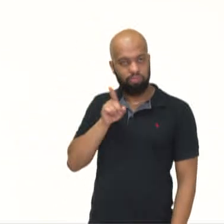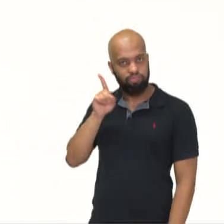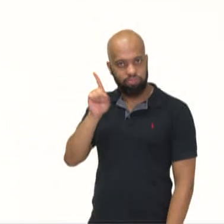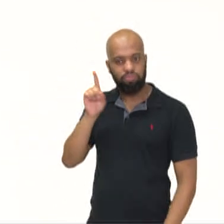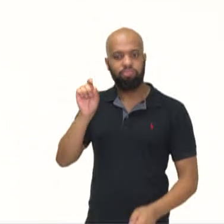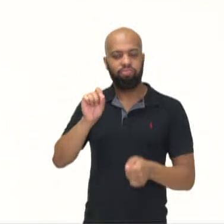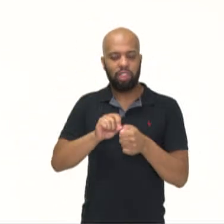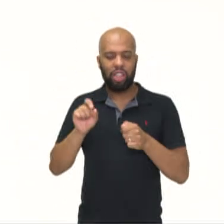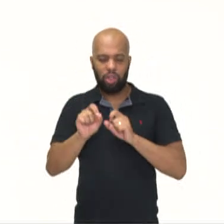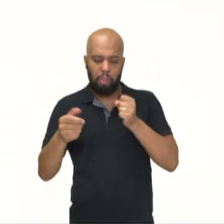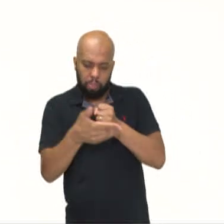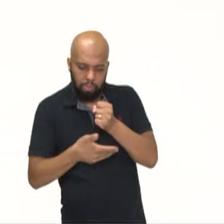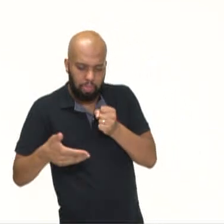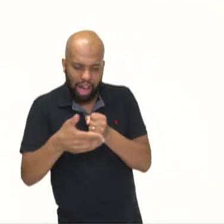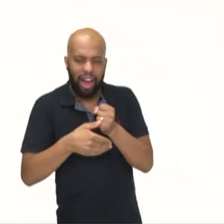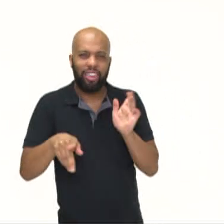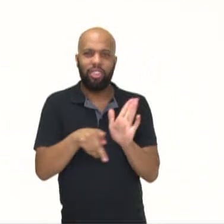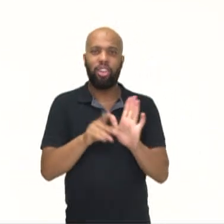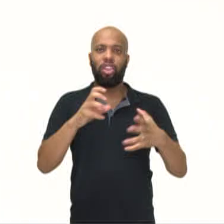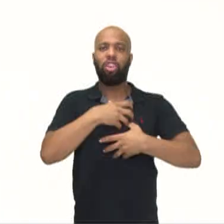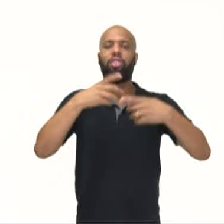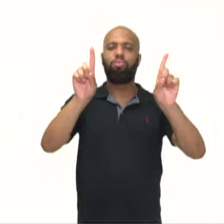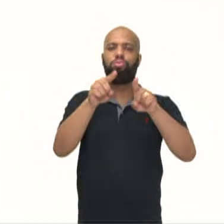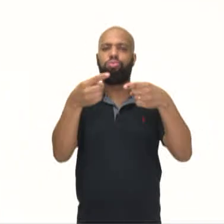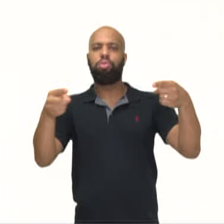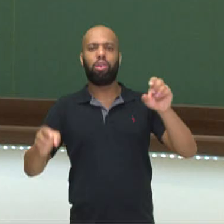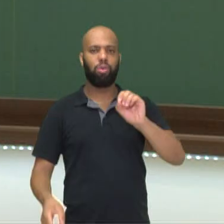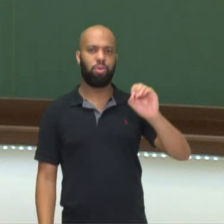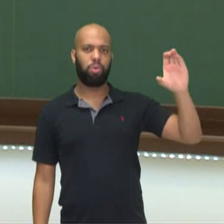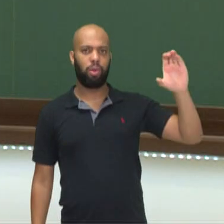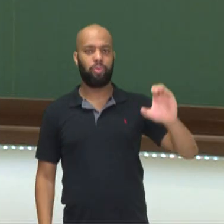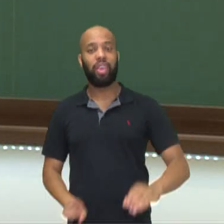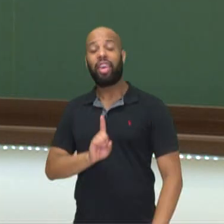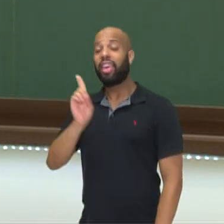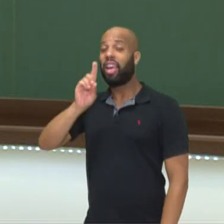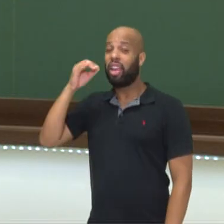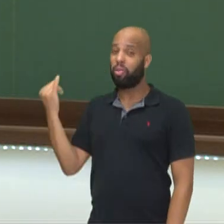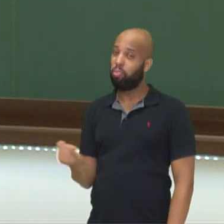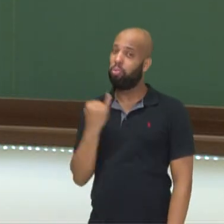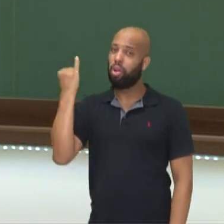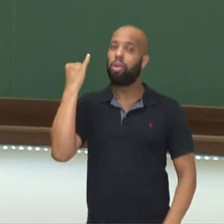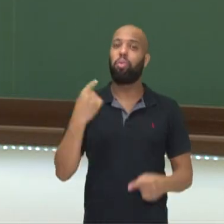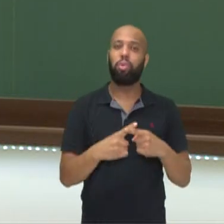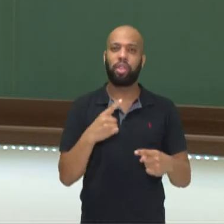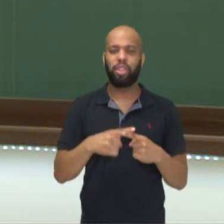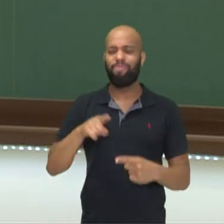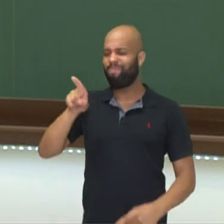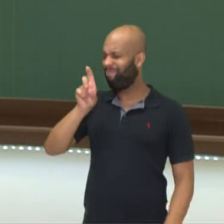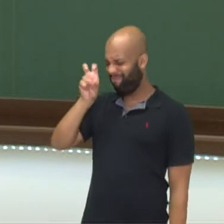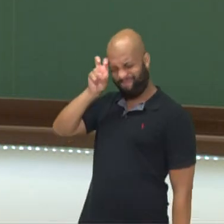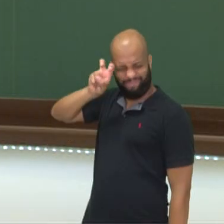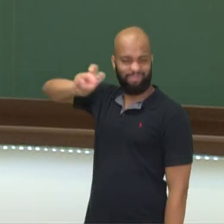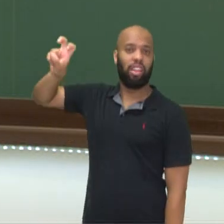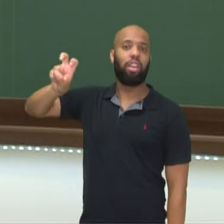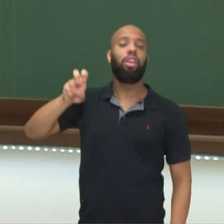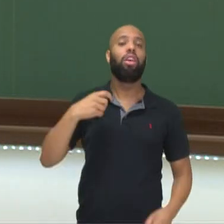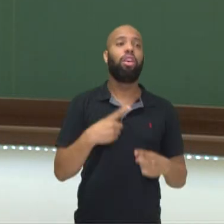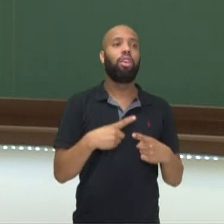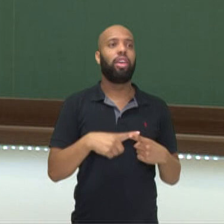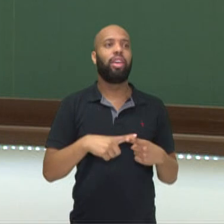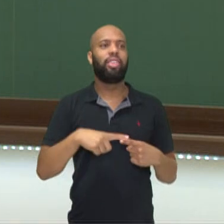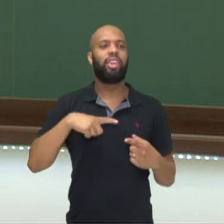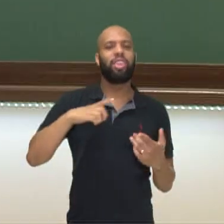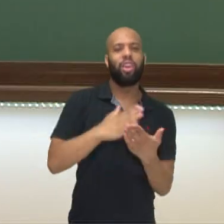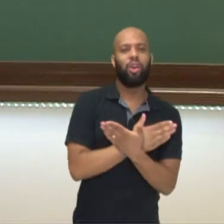compositores pilares da música ocidental, né? Ele é muito importante porque ele é um gênio. De vez em quando,